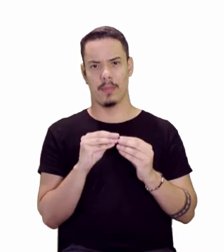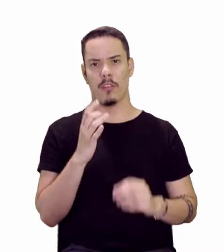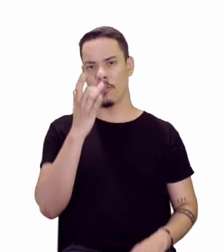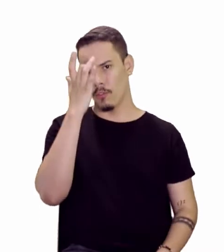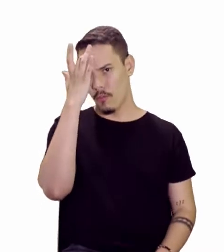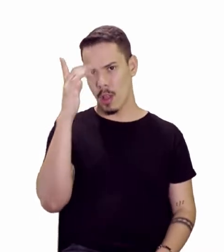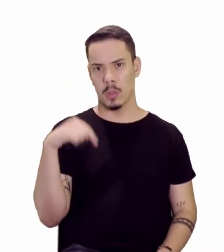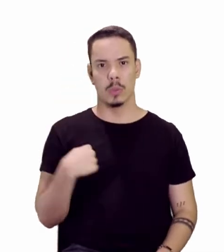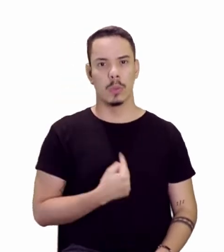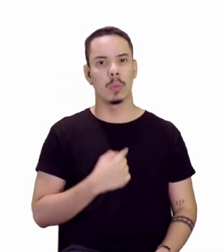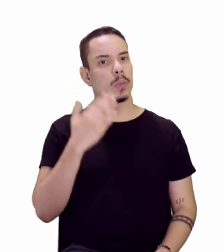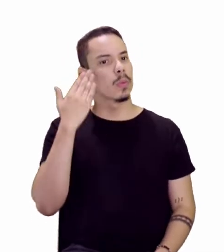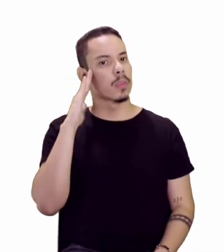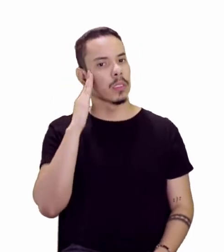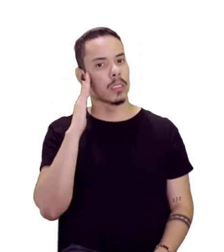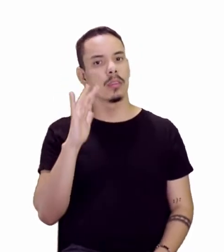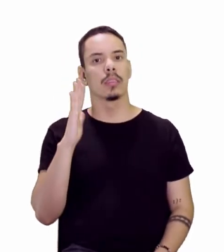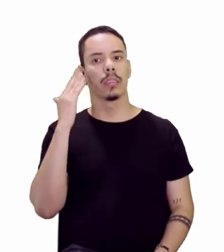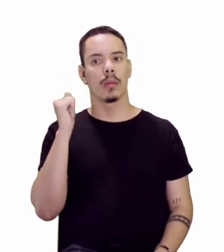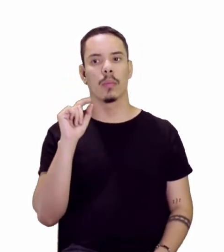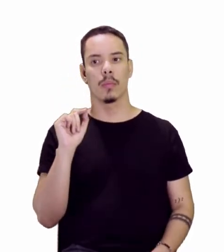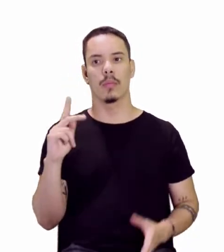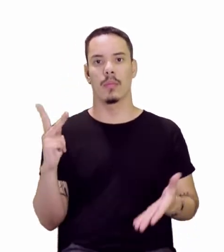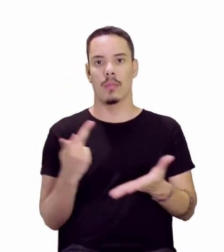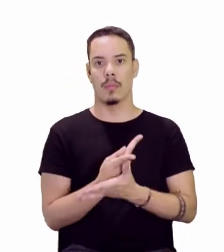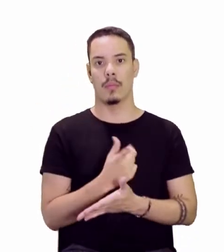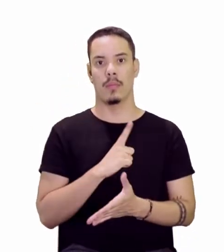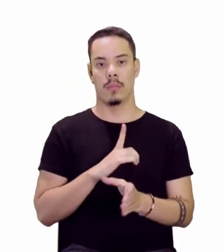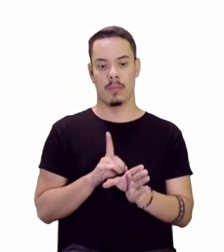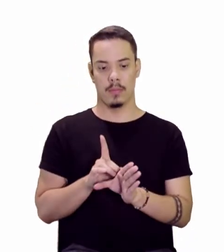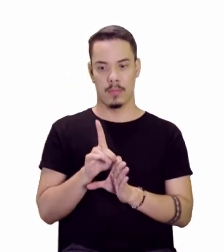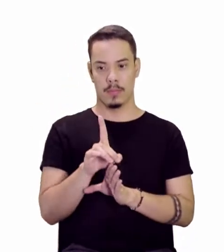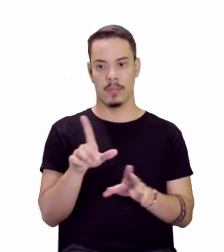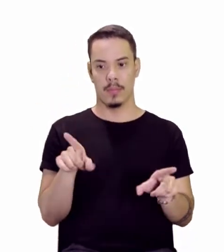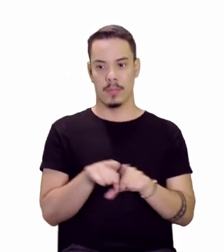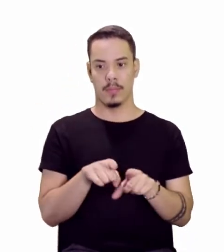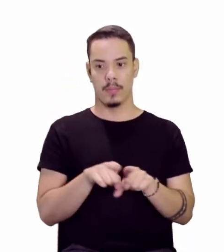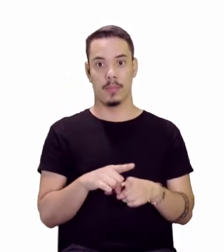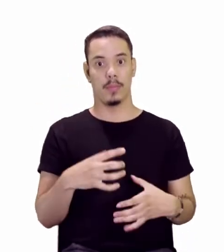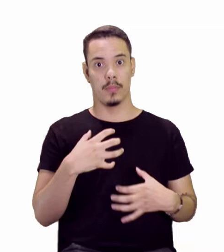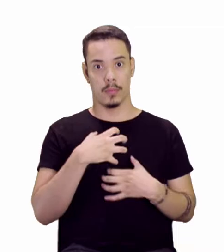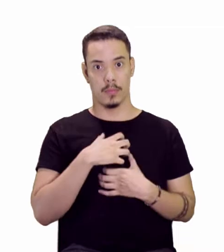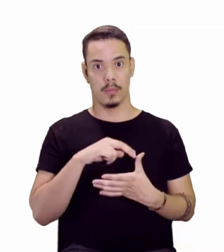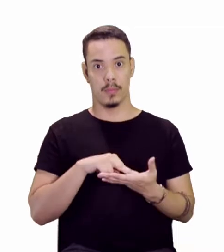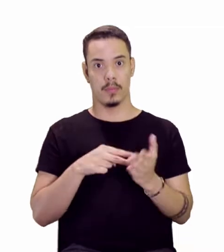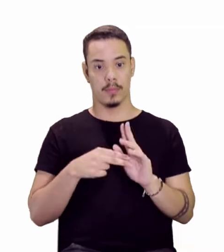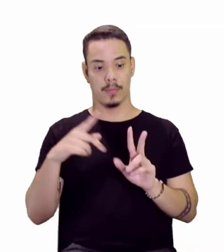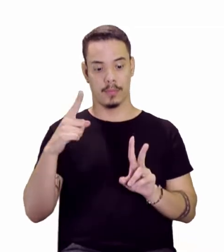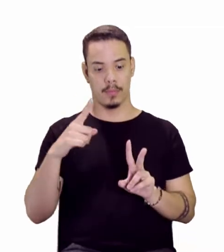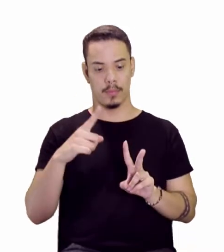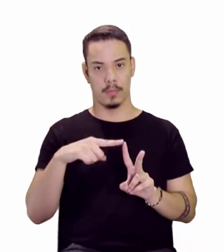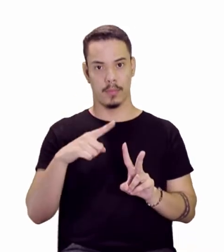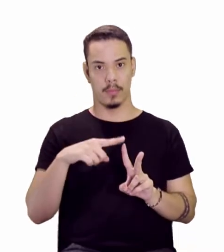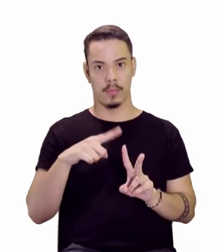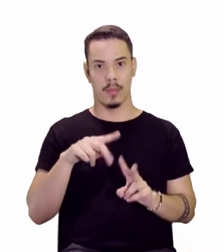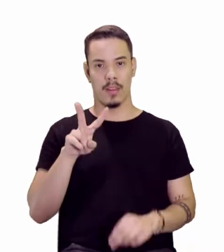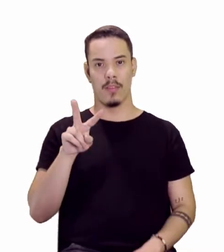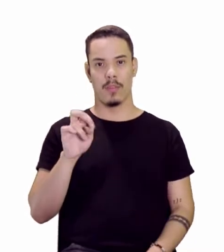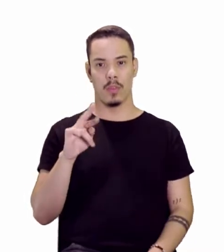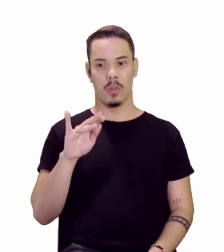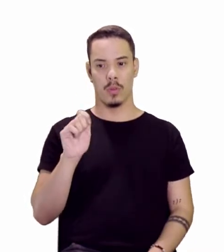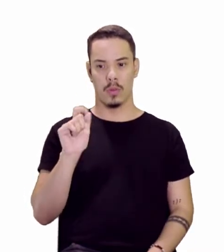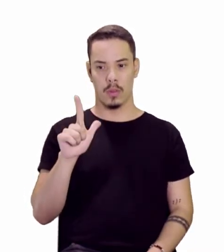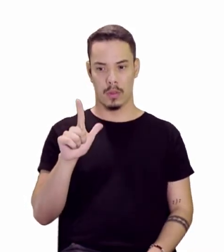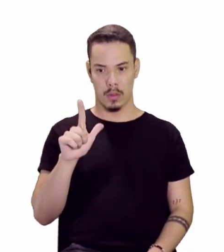o corpo ali submerso, dá para saber que o empuxo que está agindo tem essa direção e esse sentido. É vetorial, então. É vetorial. É uma força, né? É